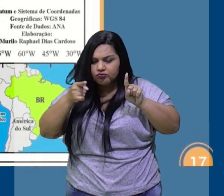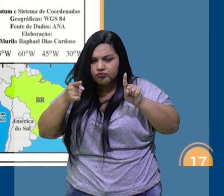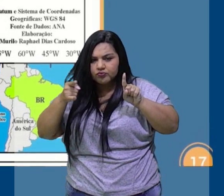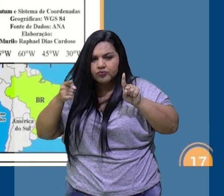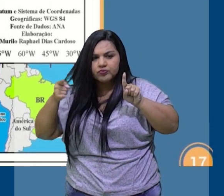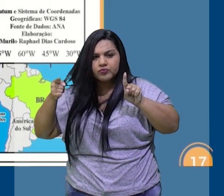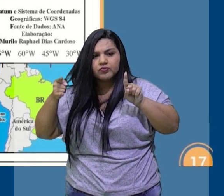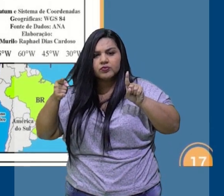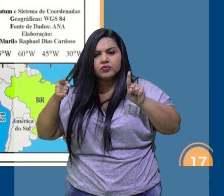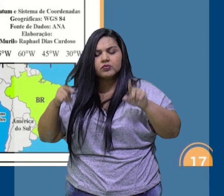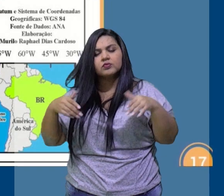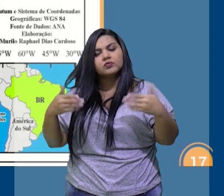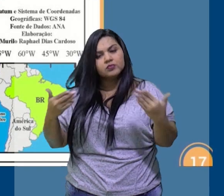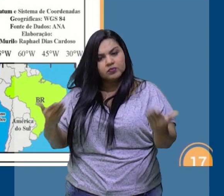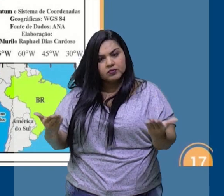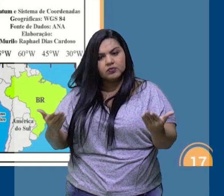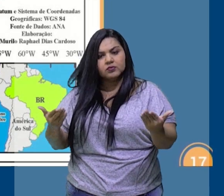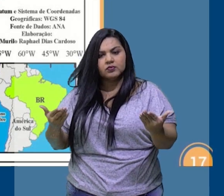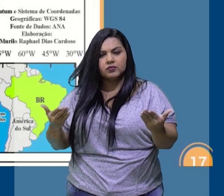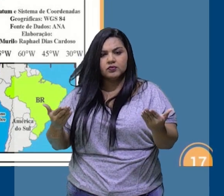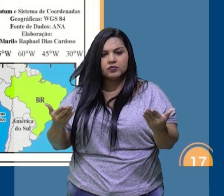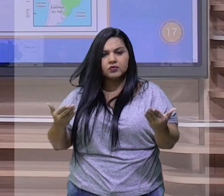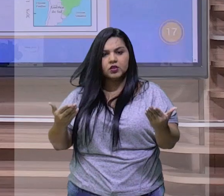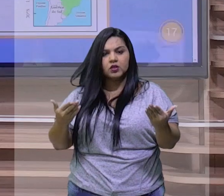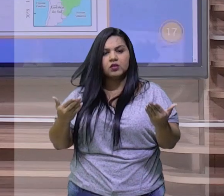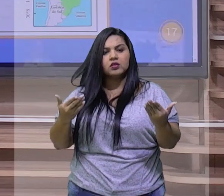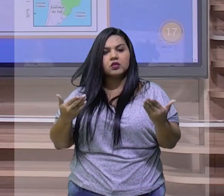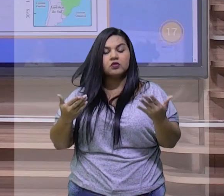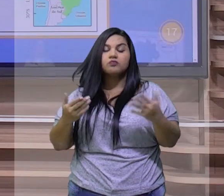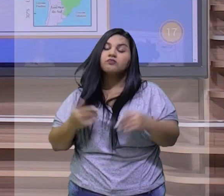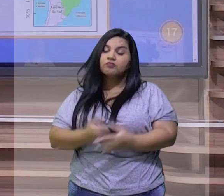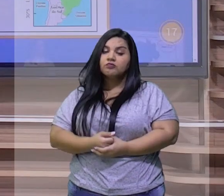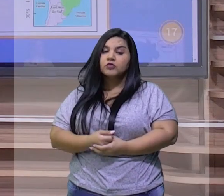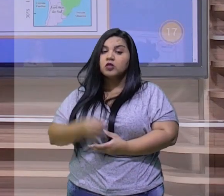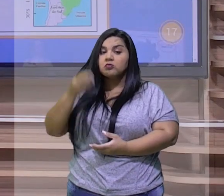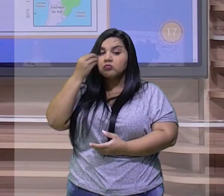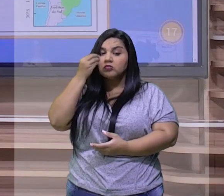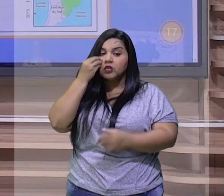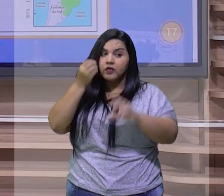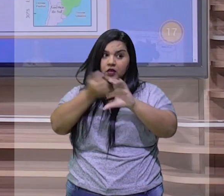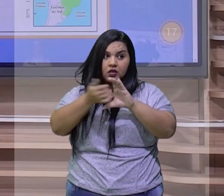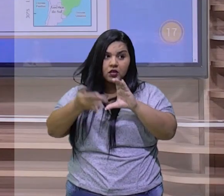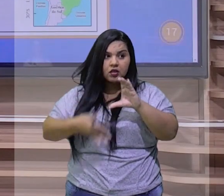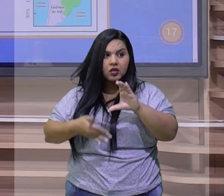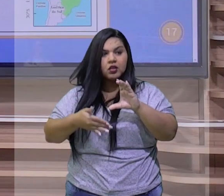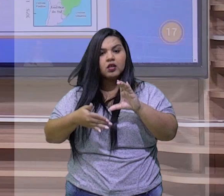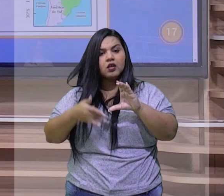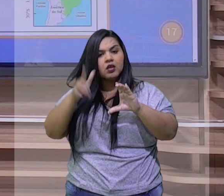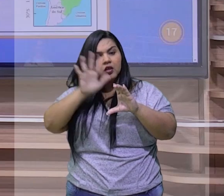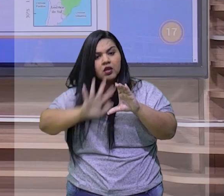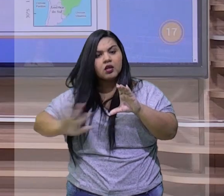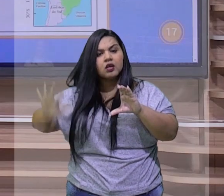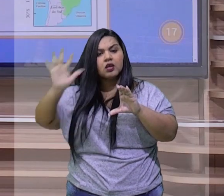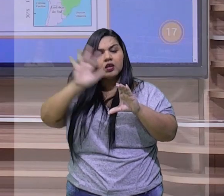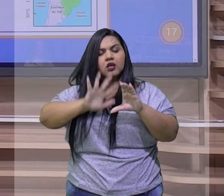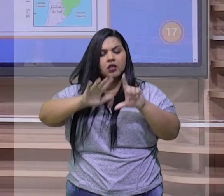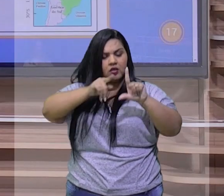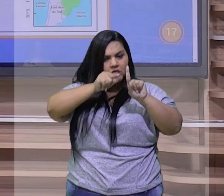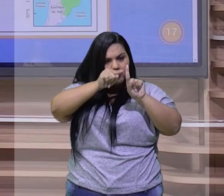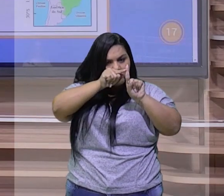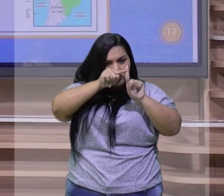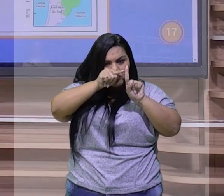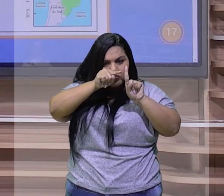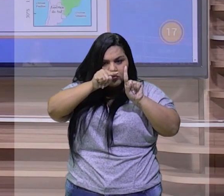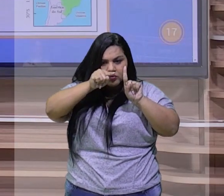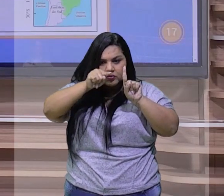Então, esse é o último elemento aí que a gente vai observar em um mapa que é a escala, né? E o